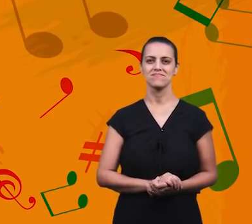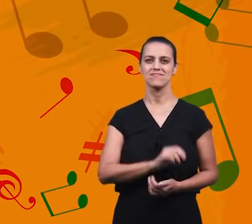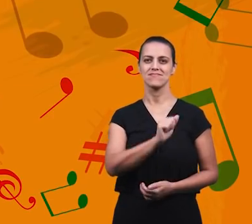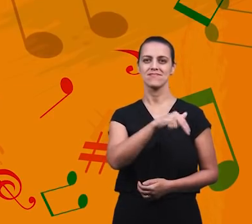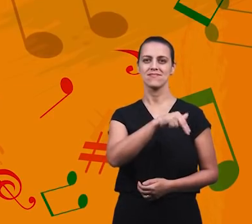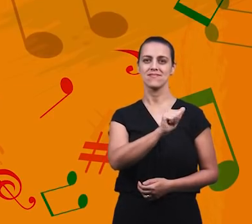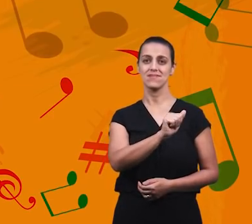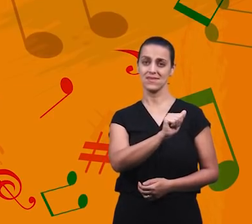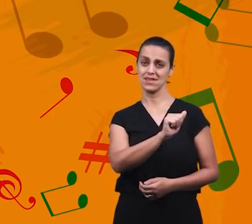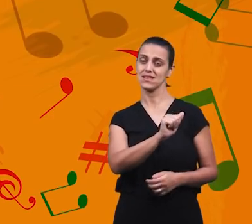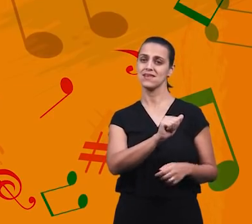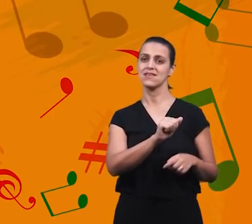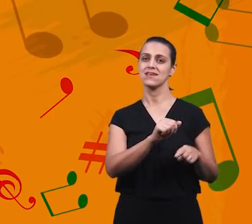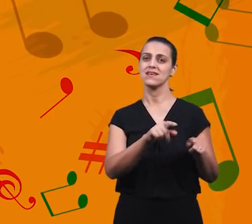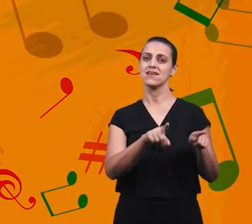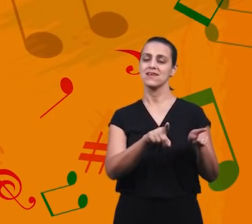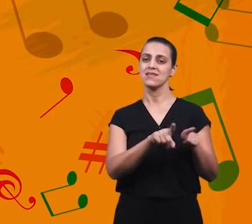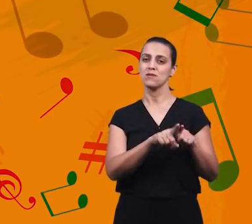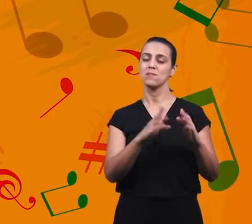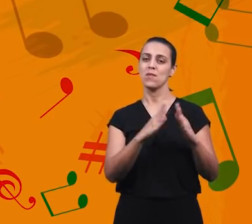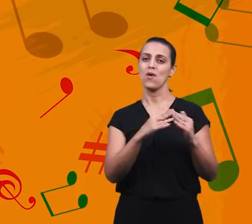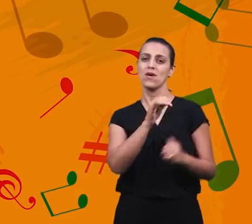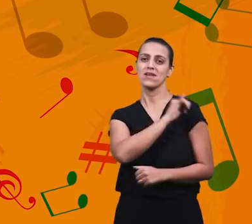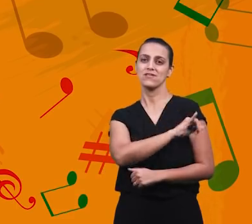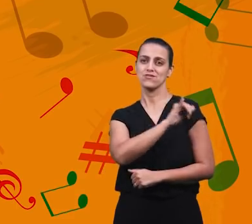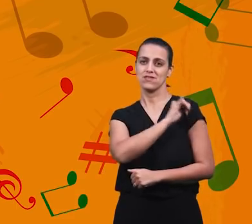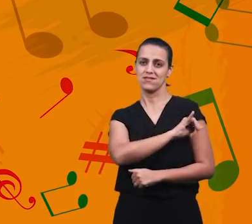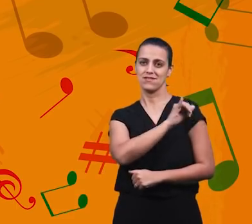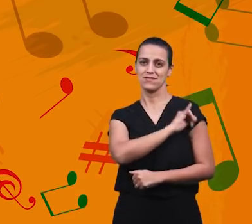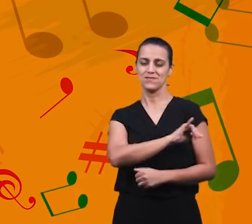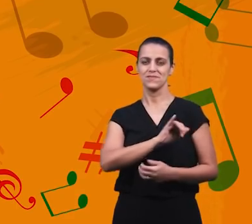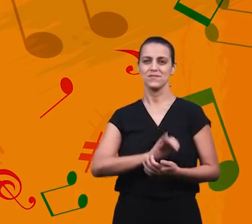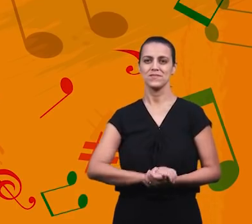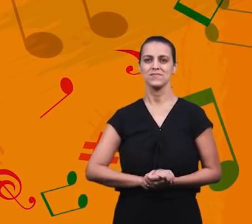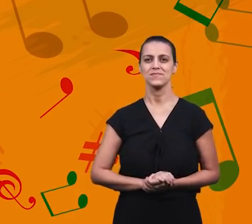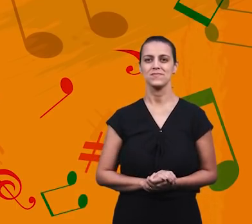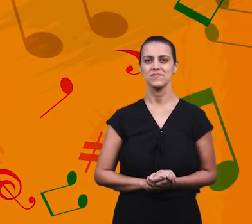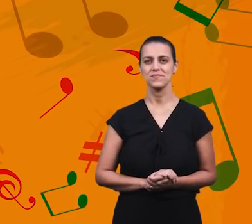Ana Luísa, de São Gonçalo, Rio de Janeiro.